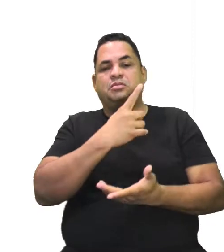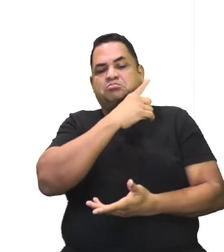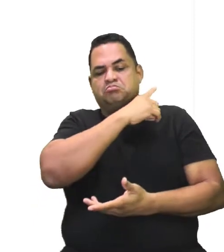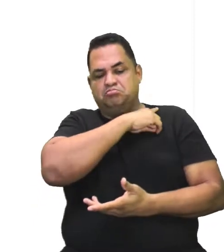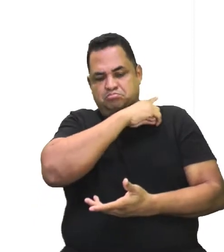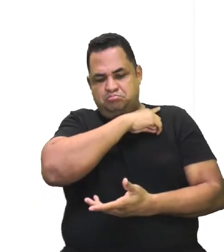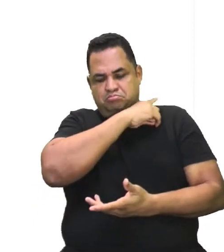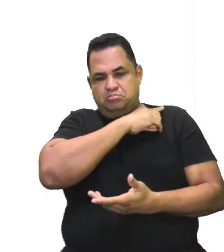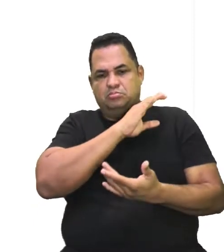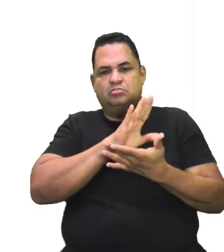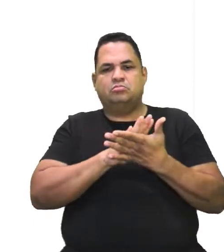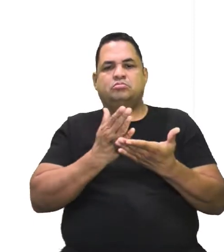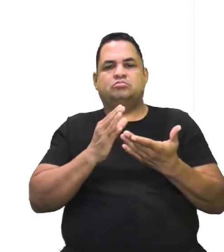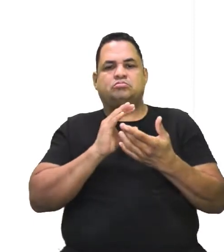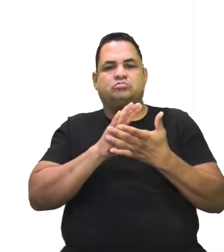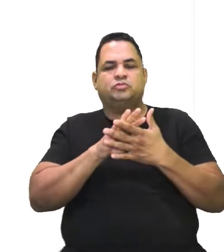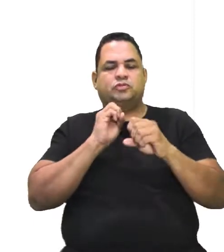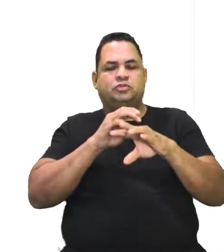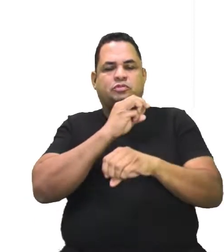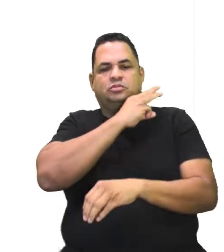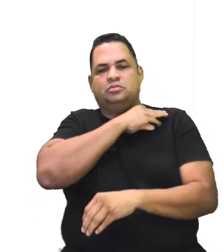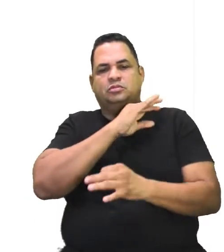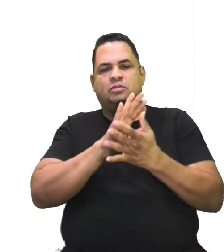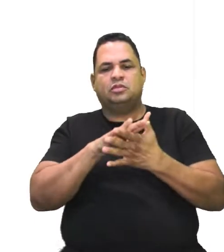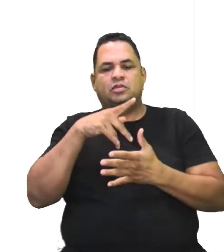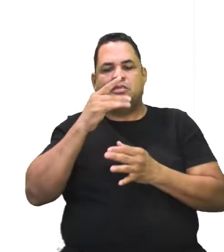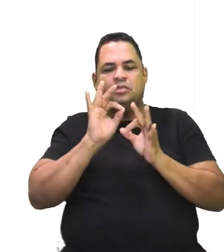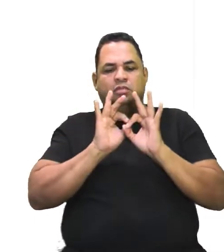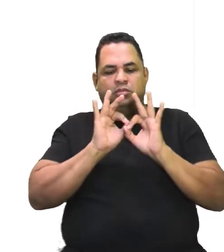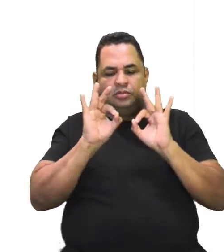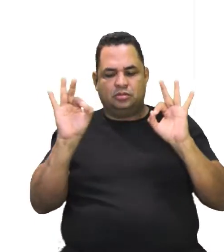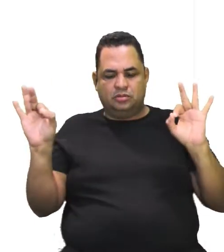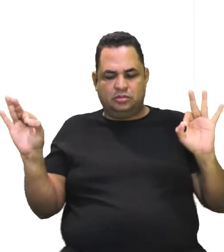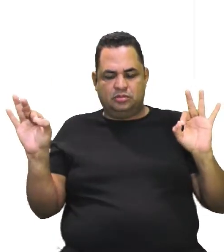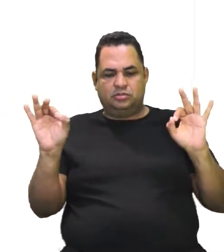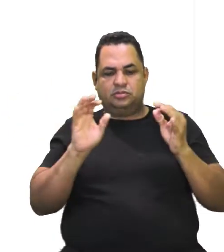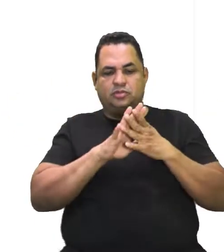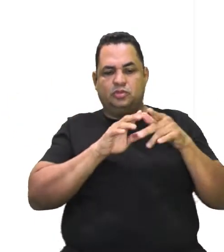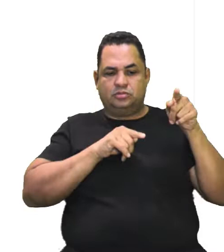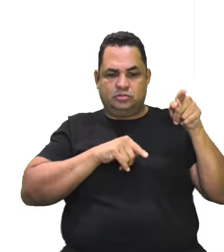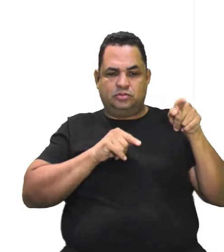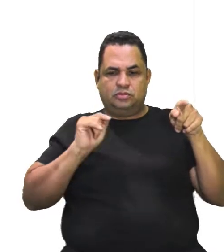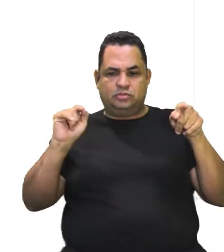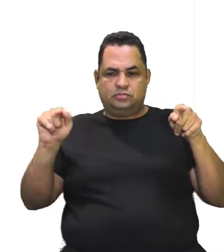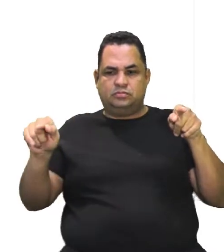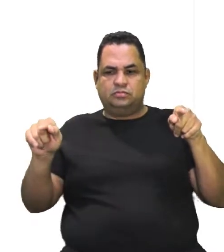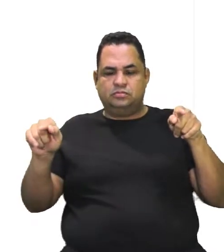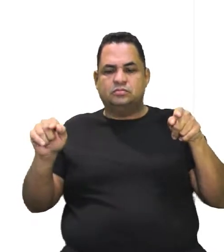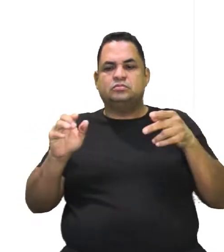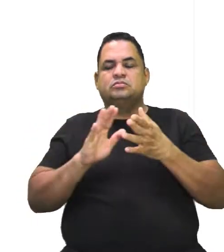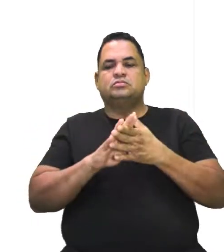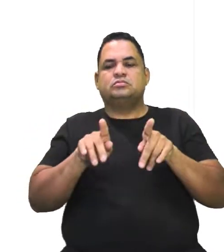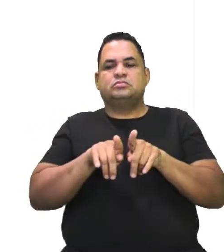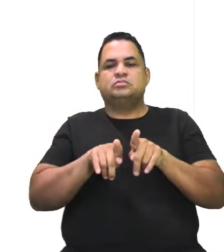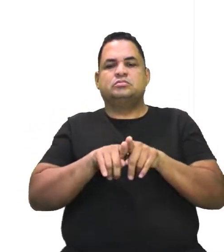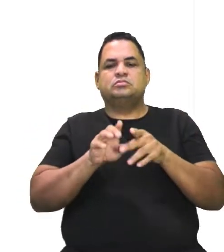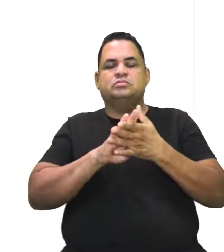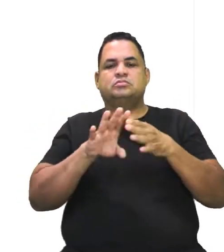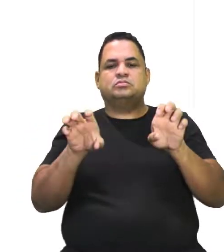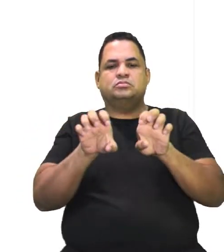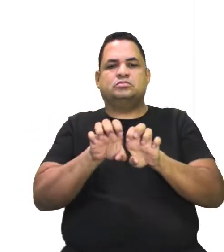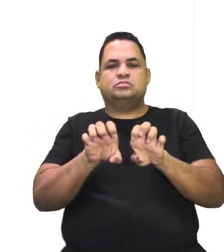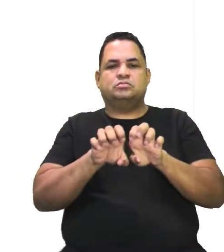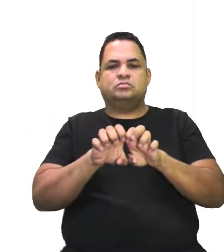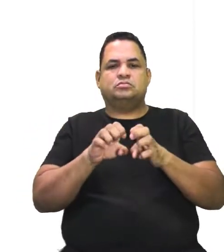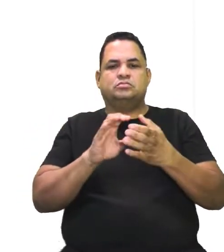ensino médio. Vamos falar sobre a distância entre dois pontos e vamos falar sobre uma